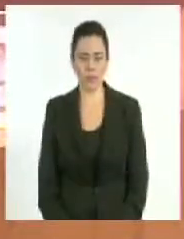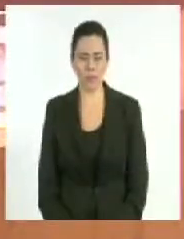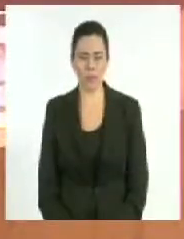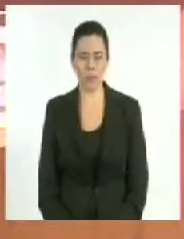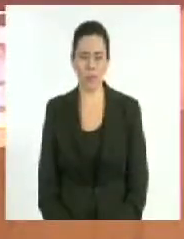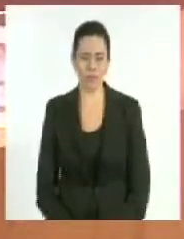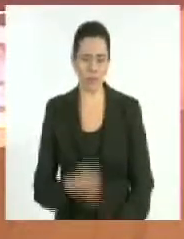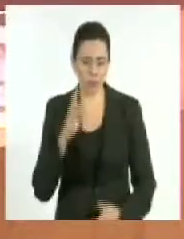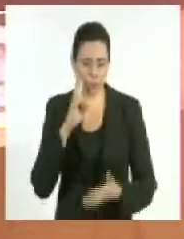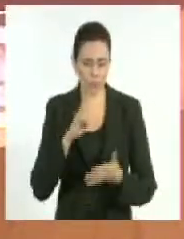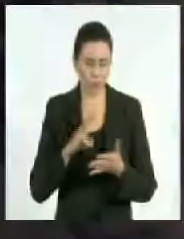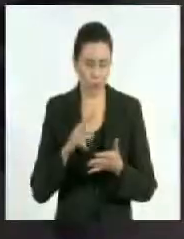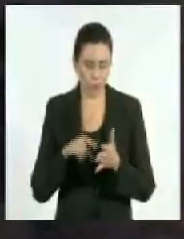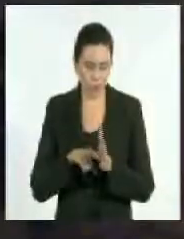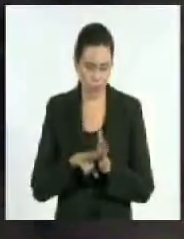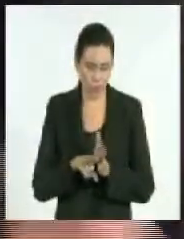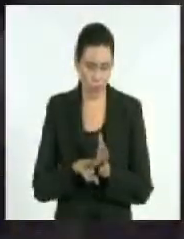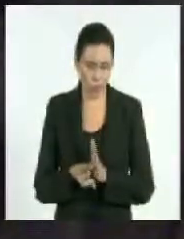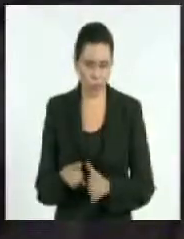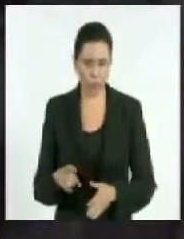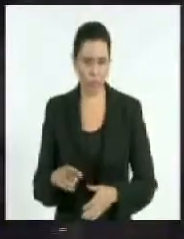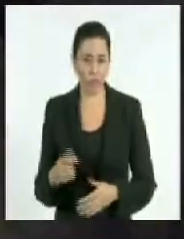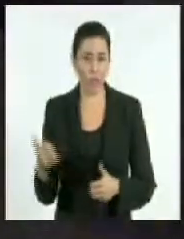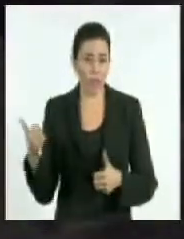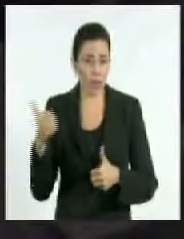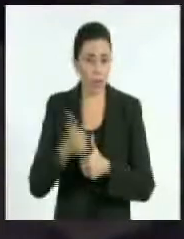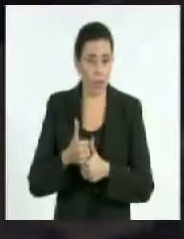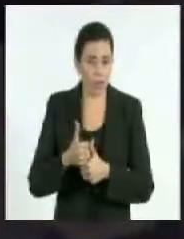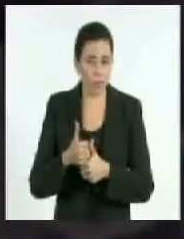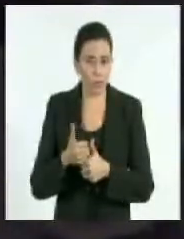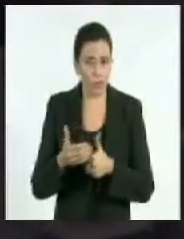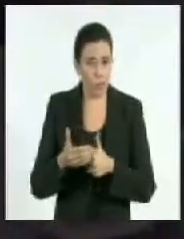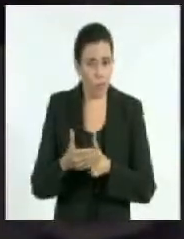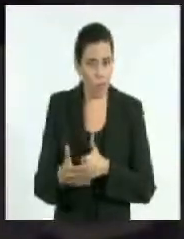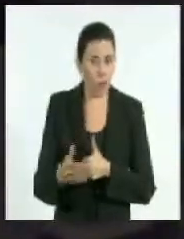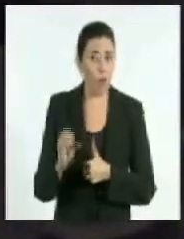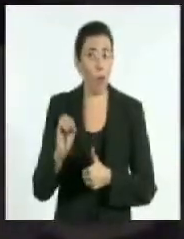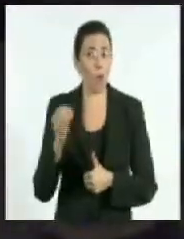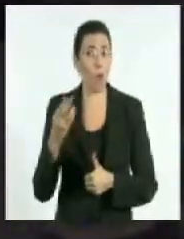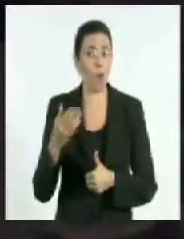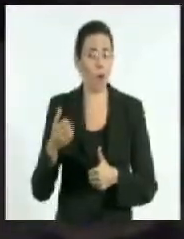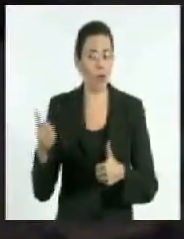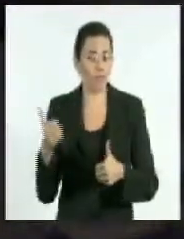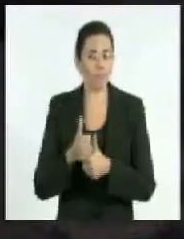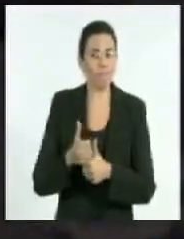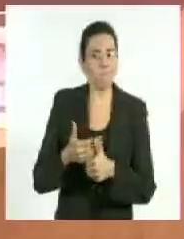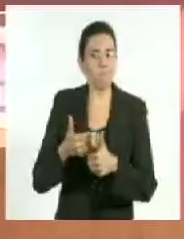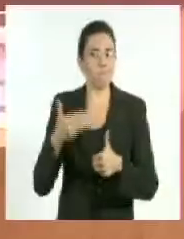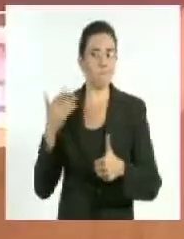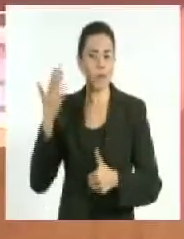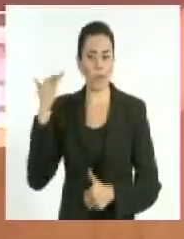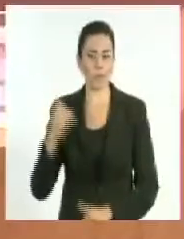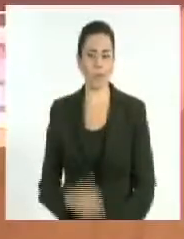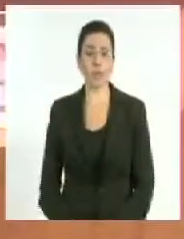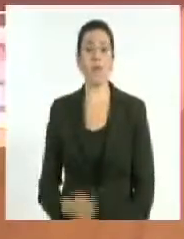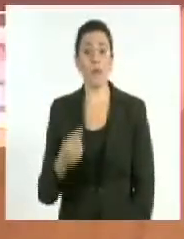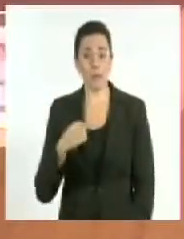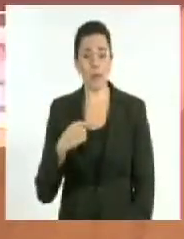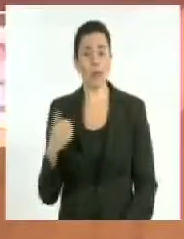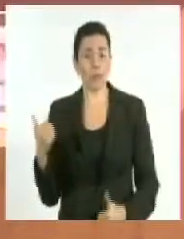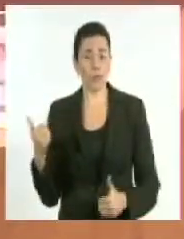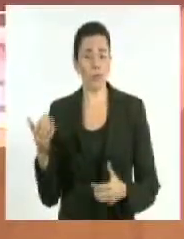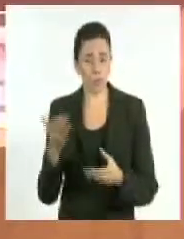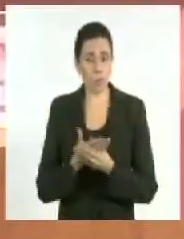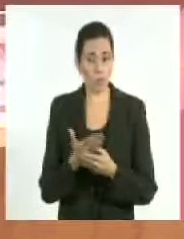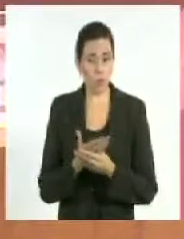Se foi na legislatura passada ou nesta legislatura? Eu apresentei na legislatura passada e reapresentei agora no dia